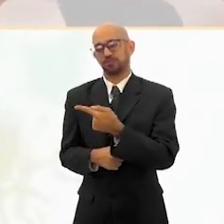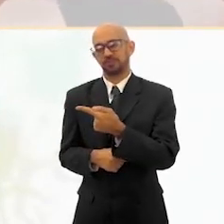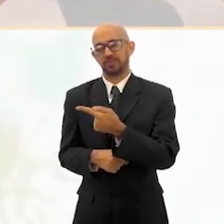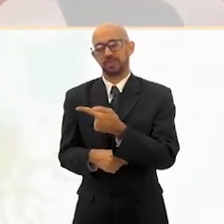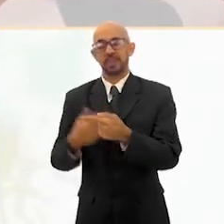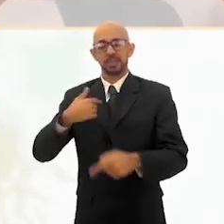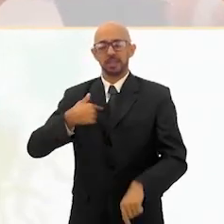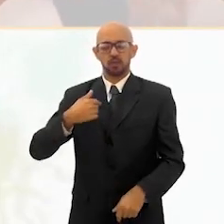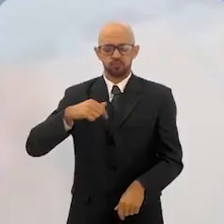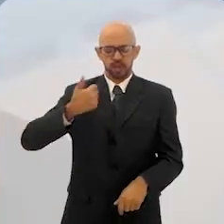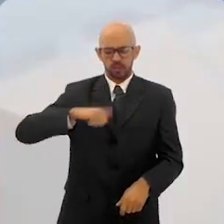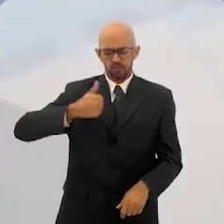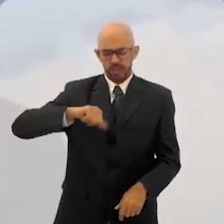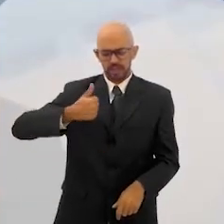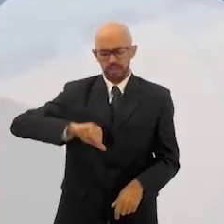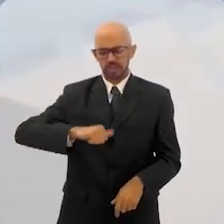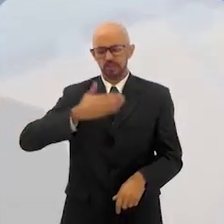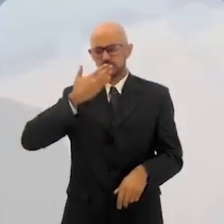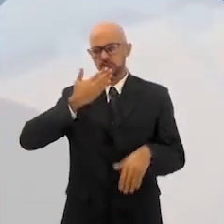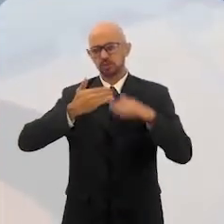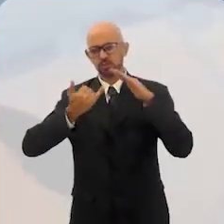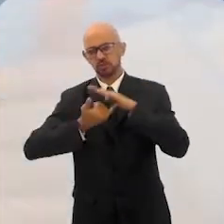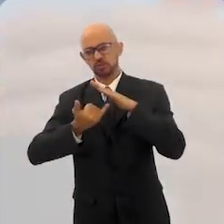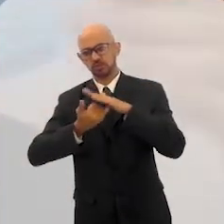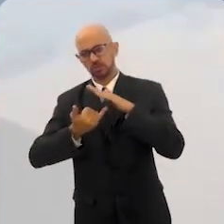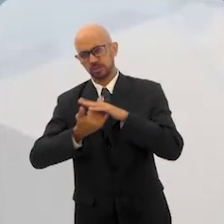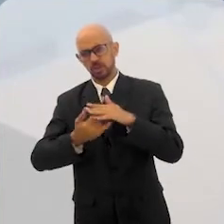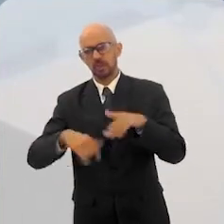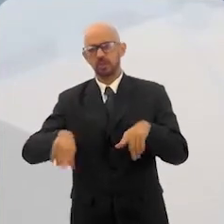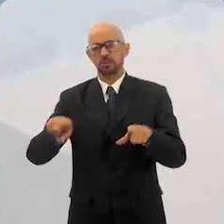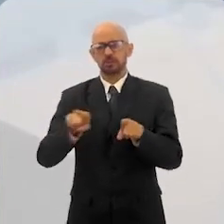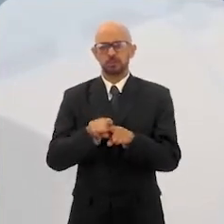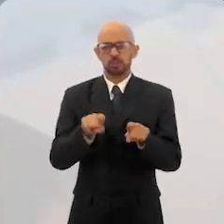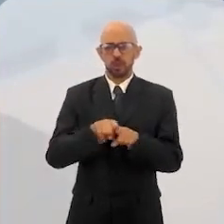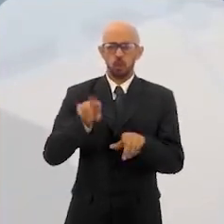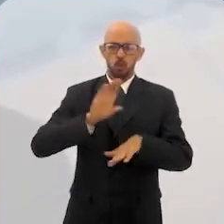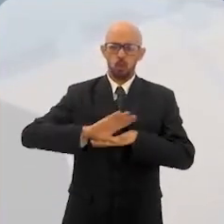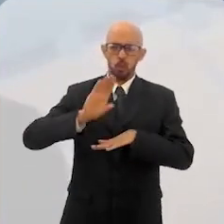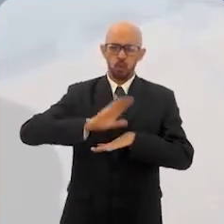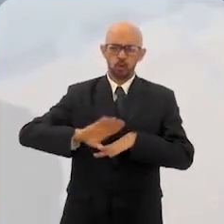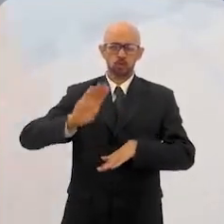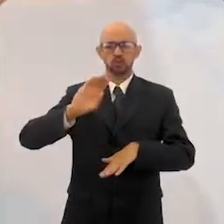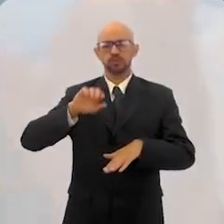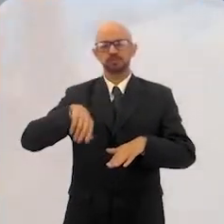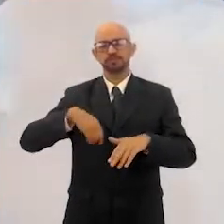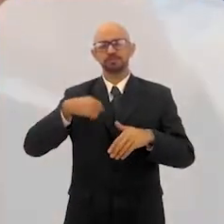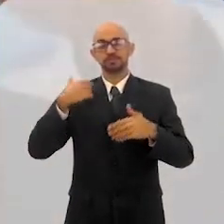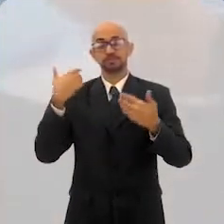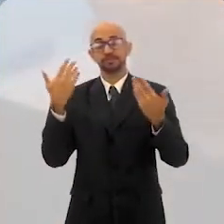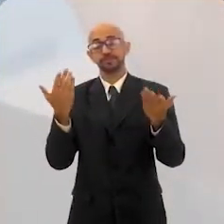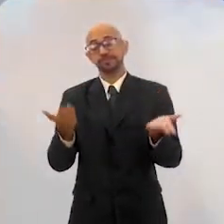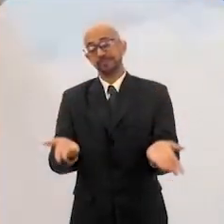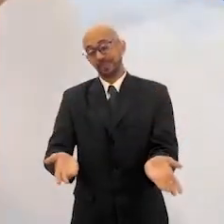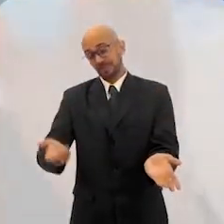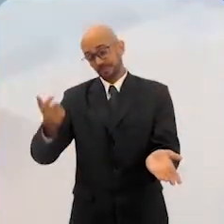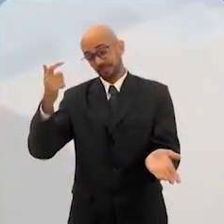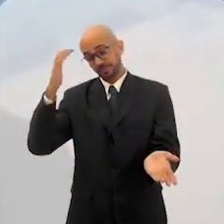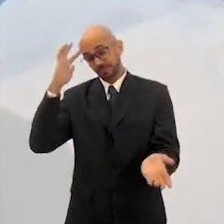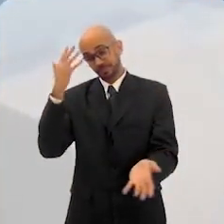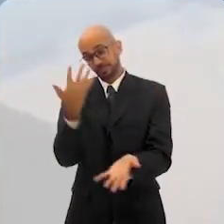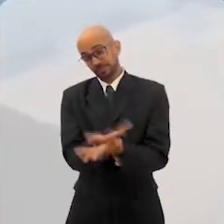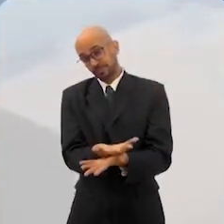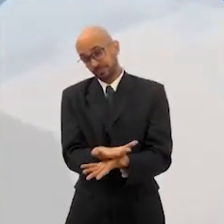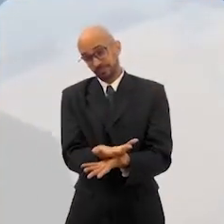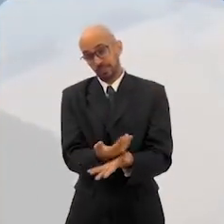Uau! obviamente, eu fui analisando o tipo de instituição, analisando o curso que eu tinha passado. E aí cheguei, né,